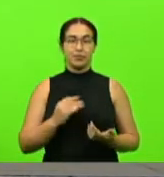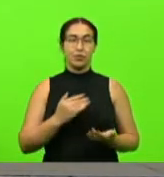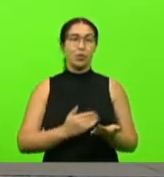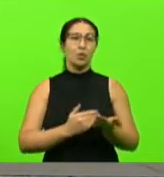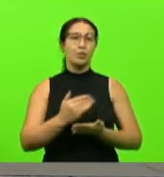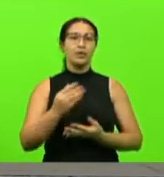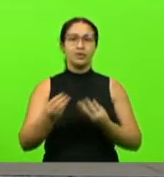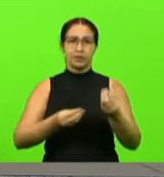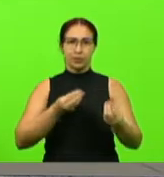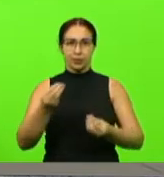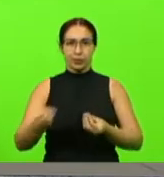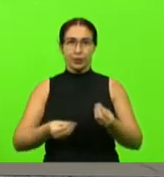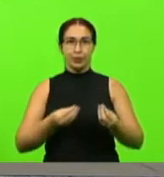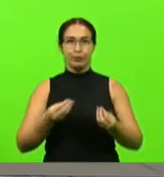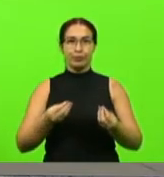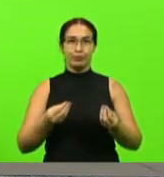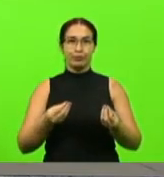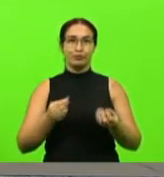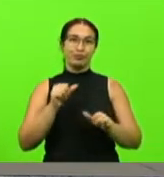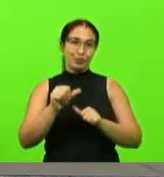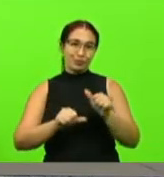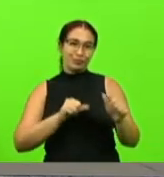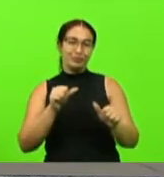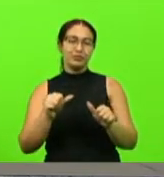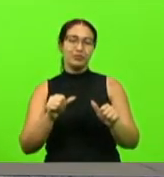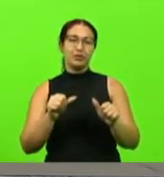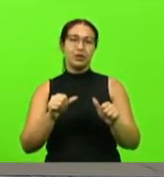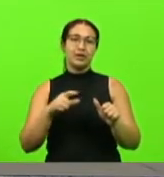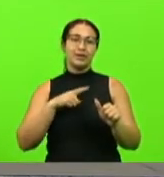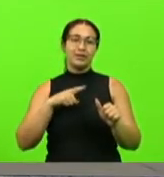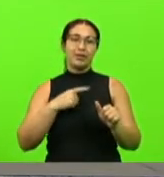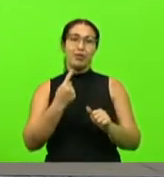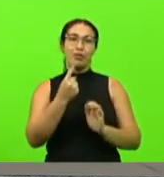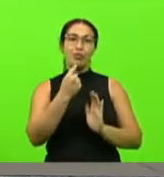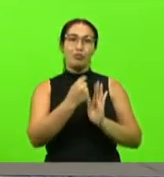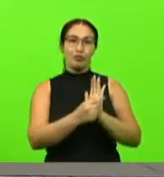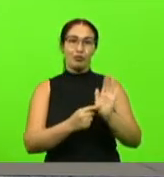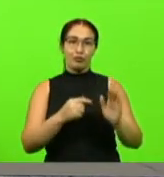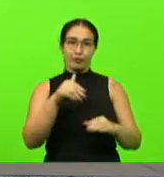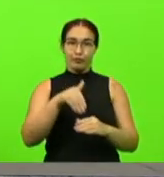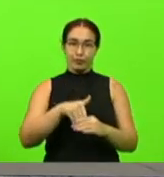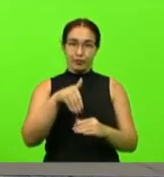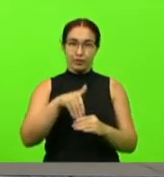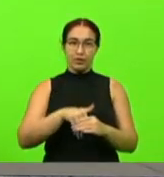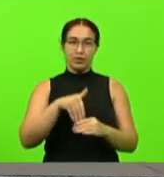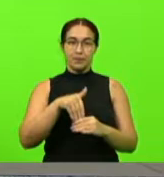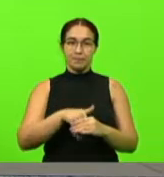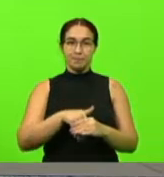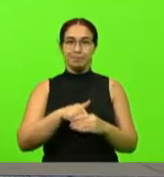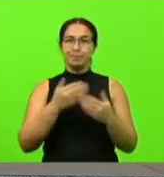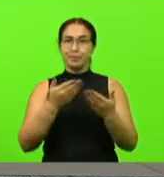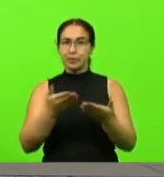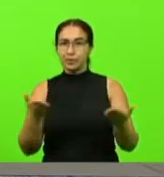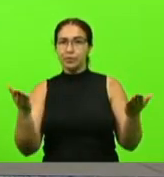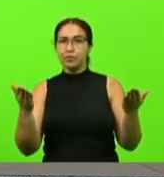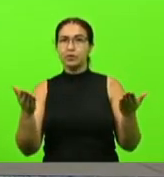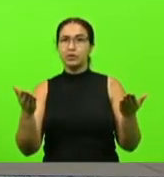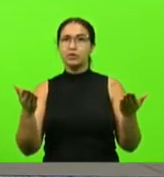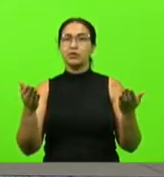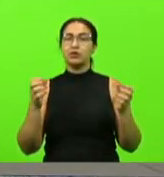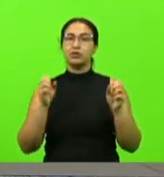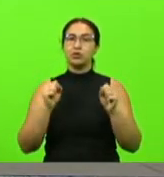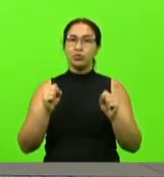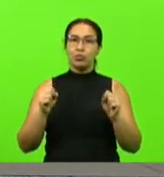a pauta. No dia de hoje nós temos um veto para votar, enquanto os senhores deputados possam vir de